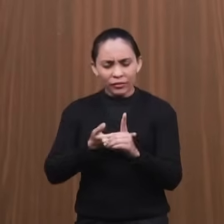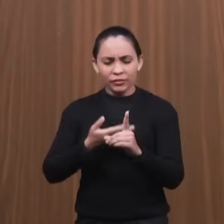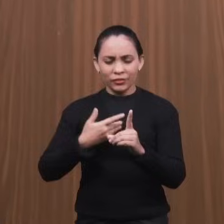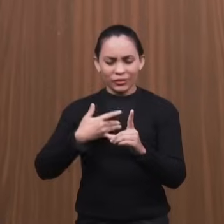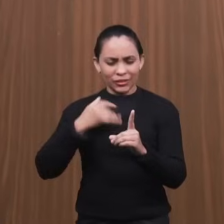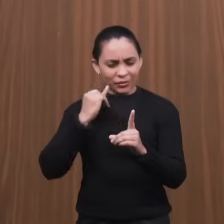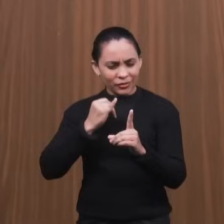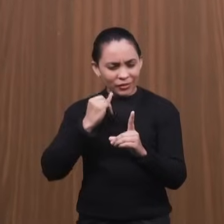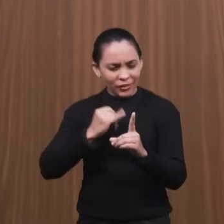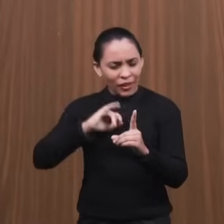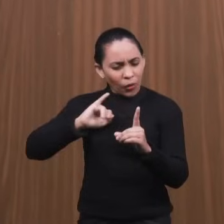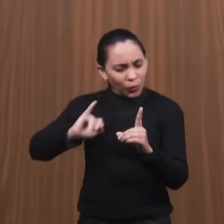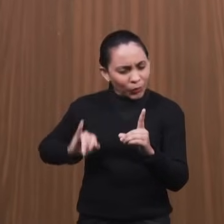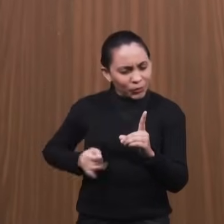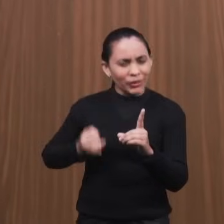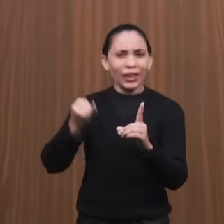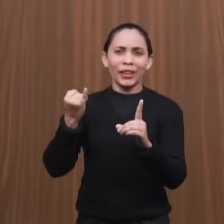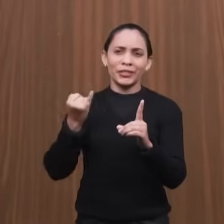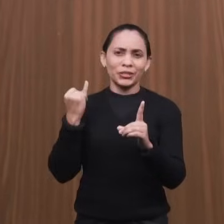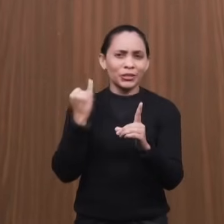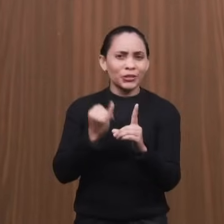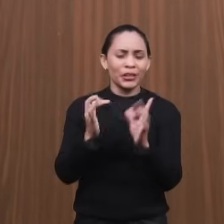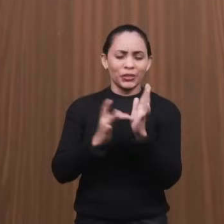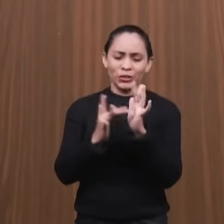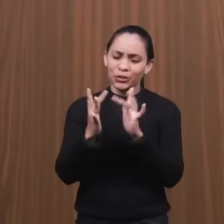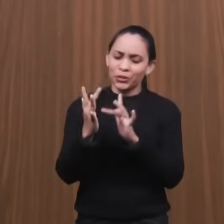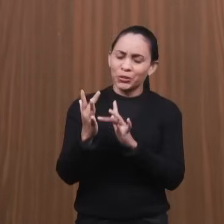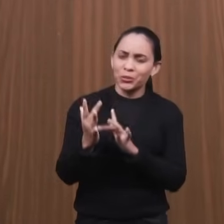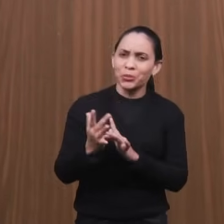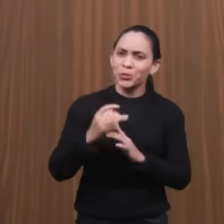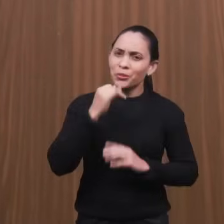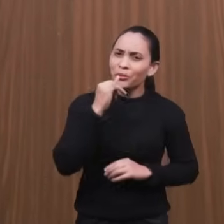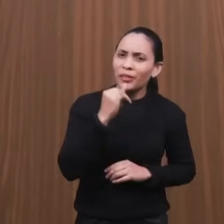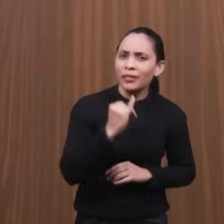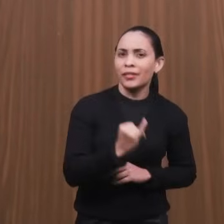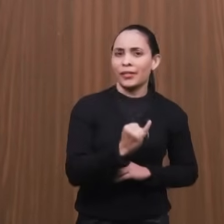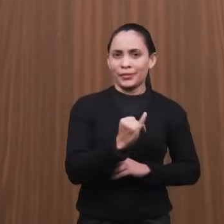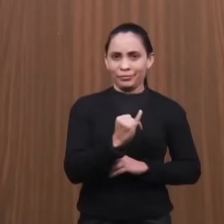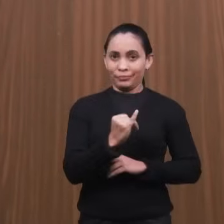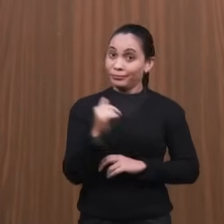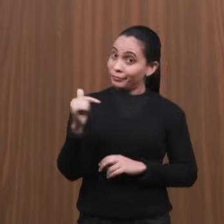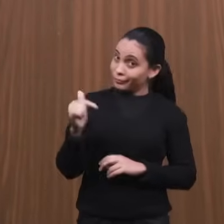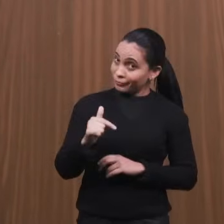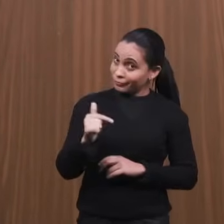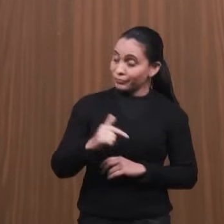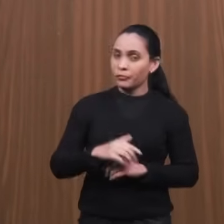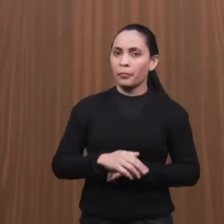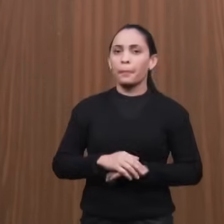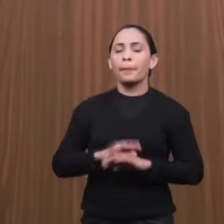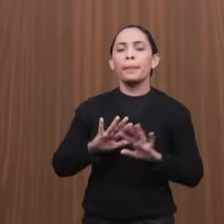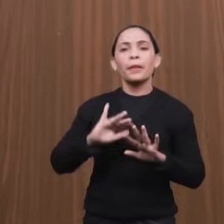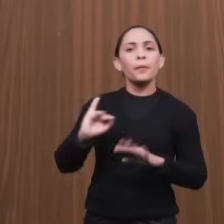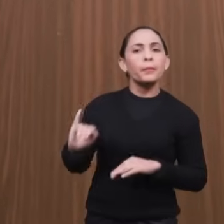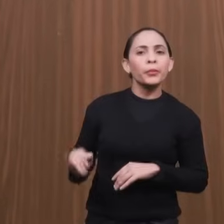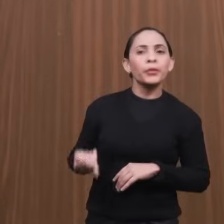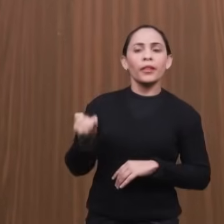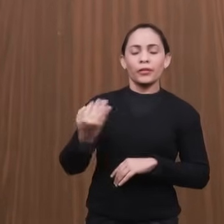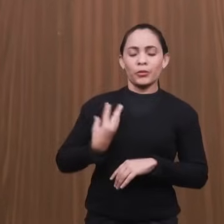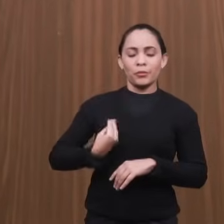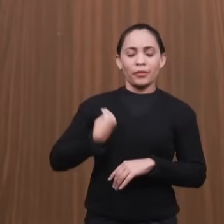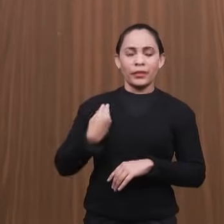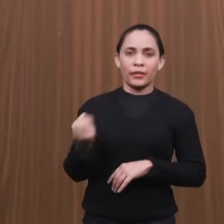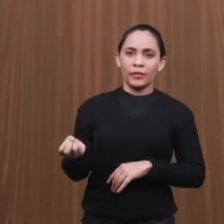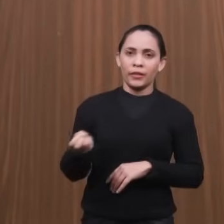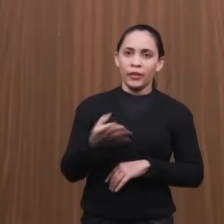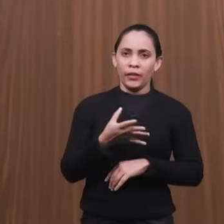uma oportunidade, não de uma oportunidade para recomeçar tudo que já fez, mas de uma oportunidade para uma nova